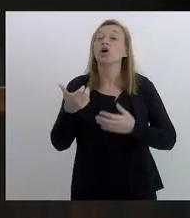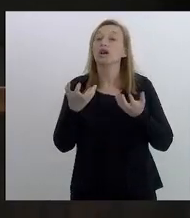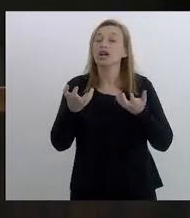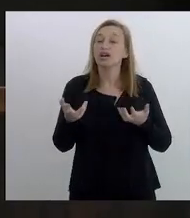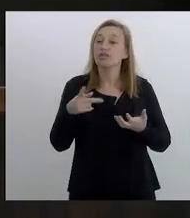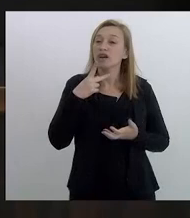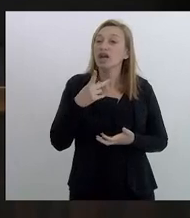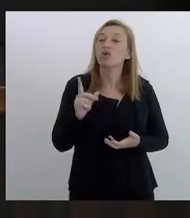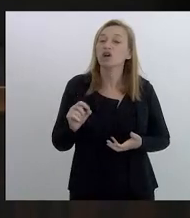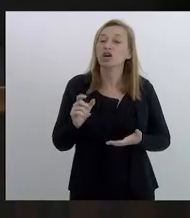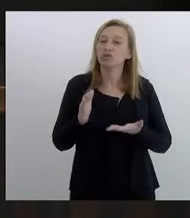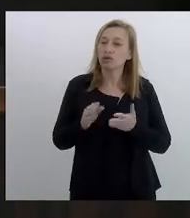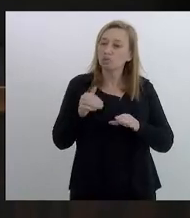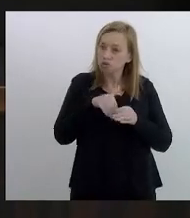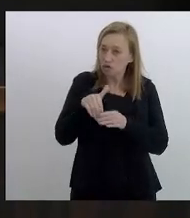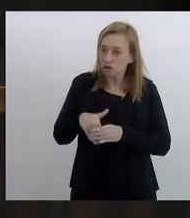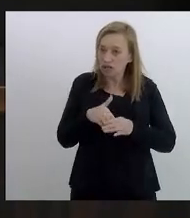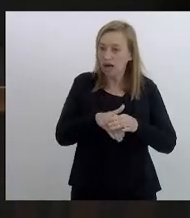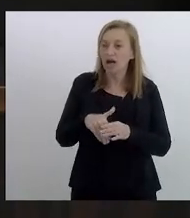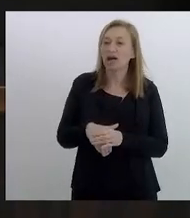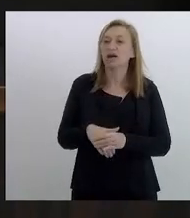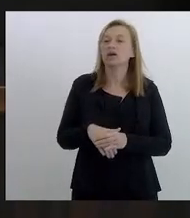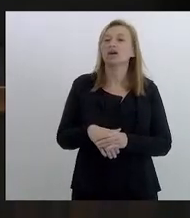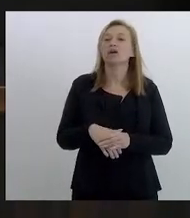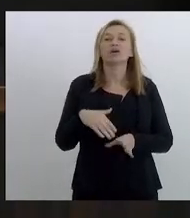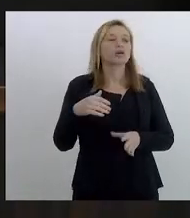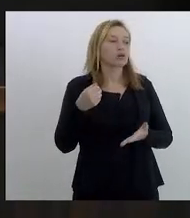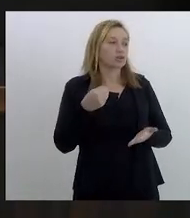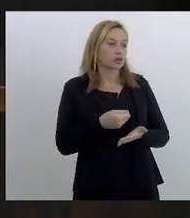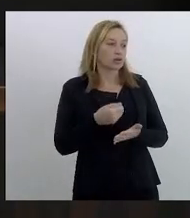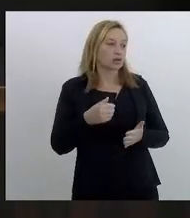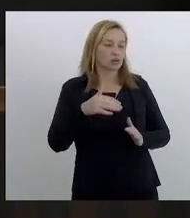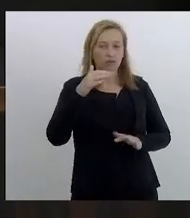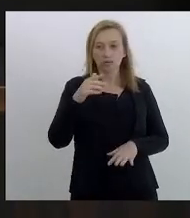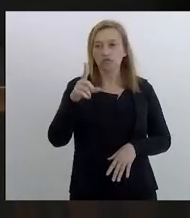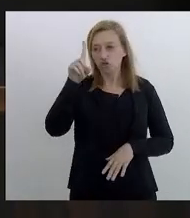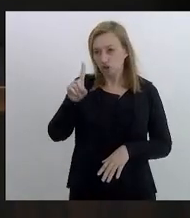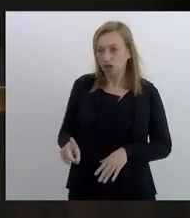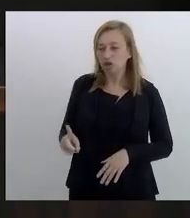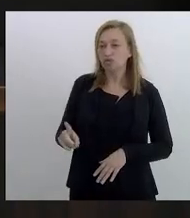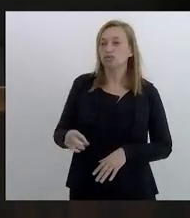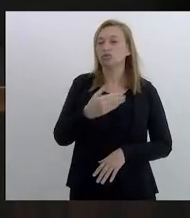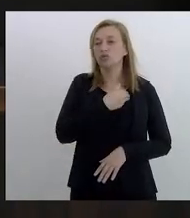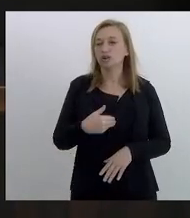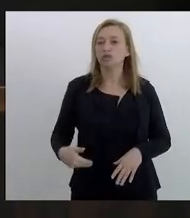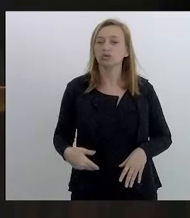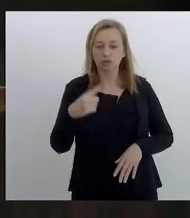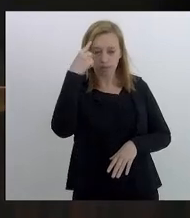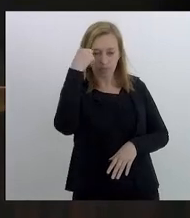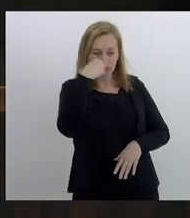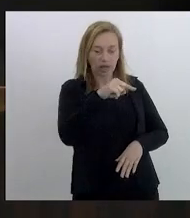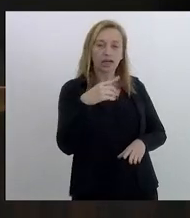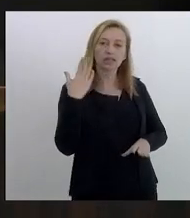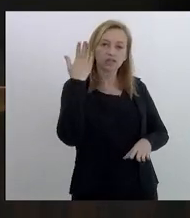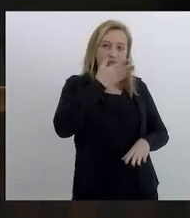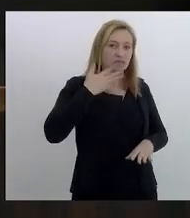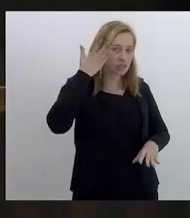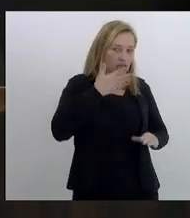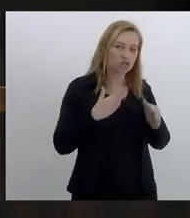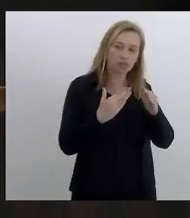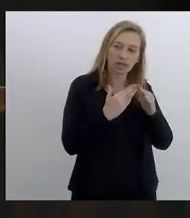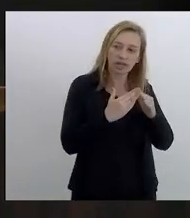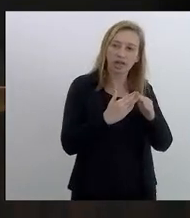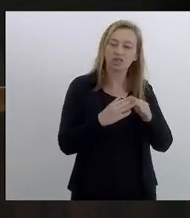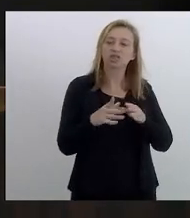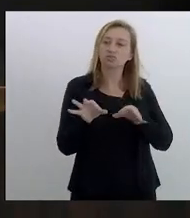fazer, vamos votar, é obrigação do governador mandar para cá as mensagens. A gente vai continuar ajudando o Estado, e para que ele possa fazer o